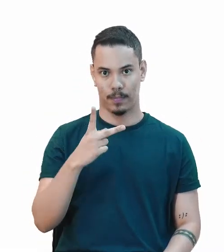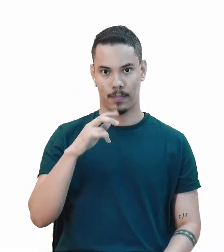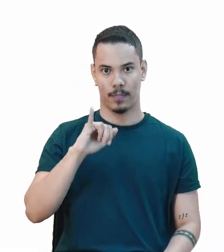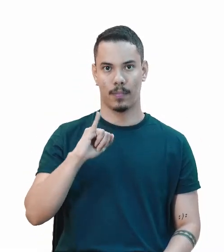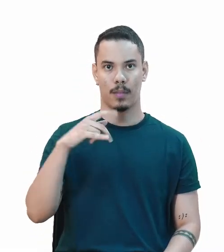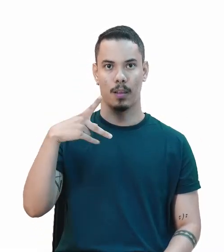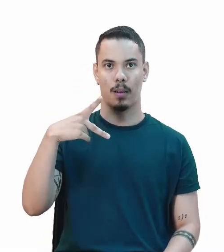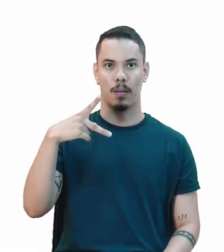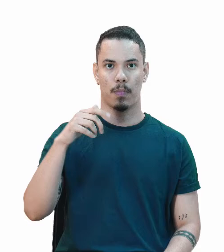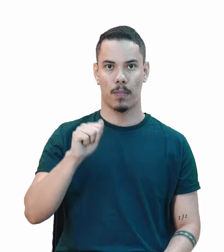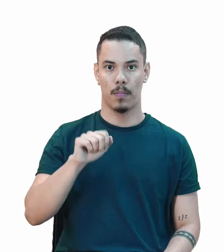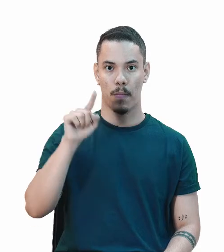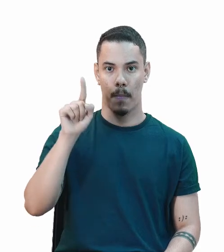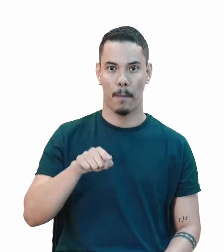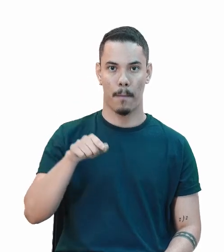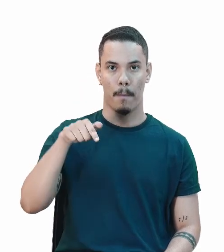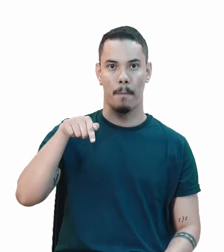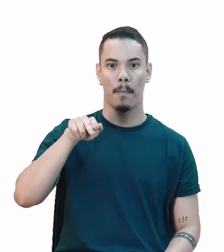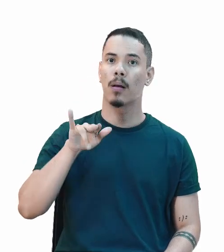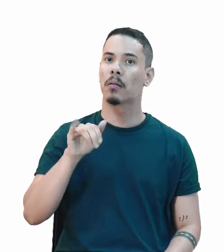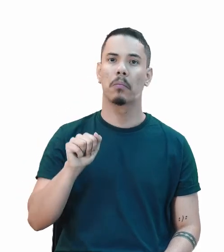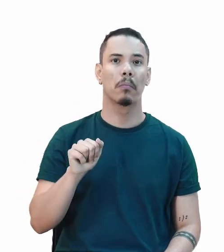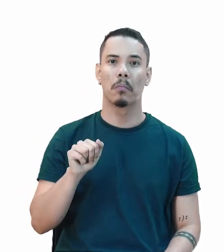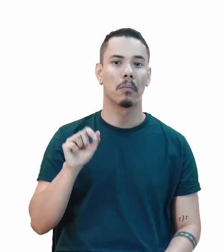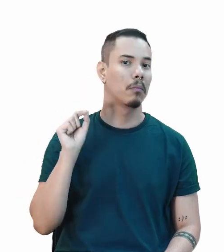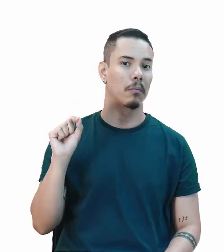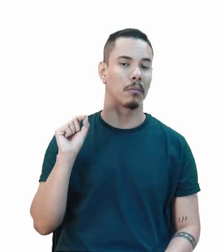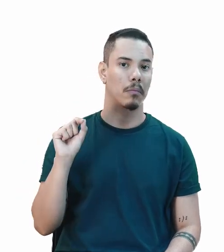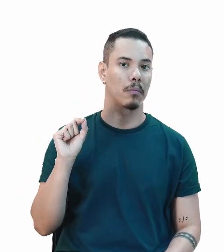Hipárquia. Quem foi esta pessoa?